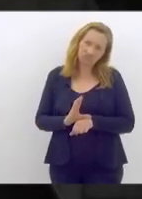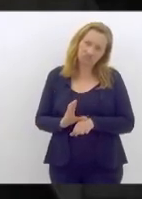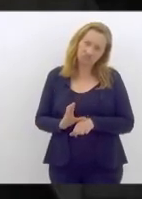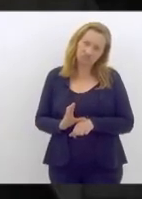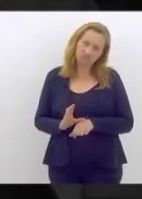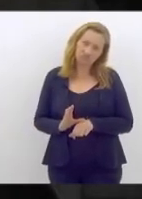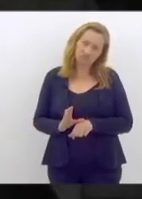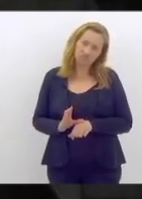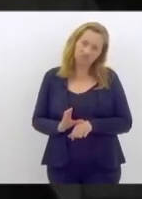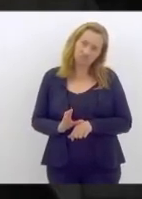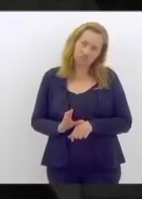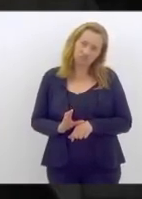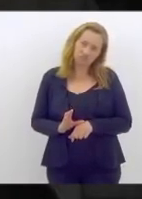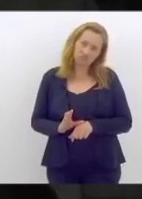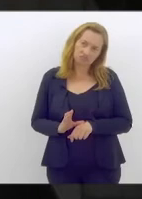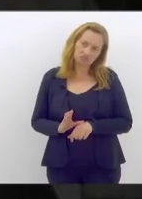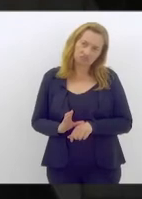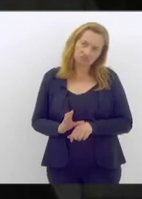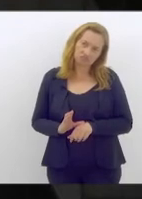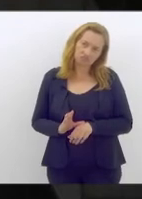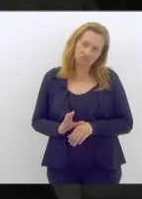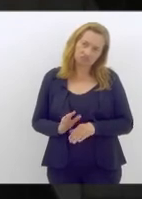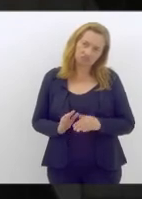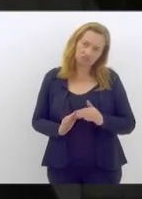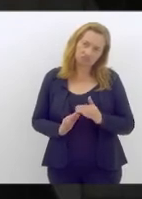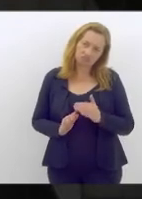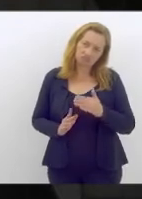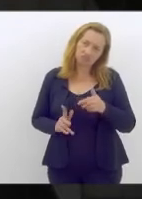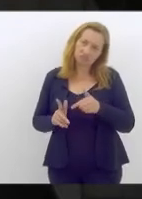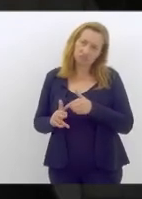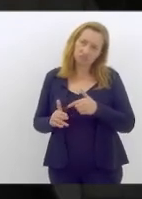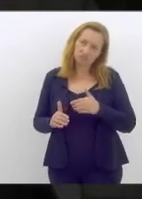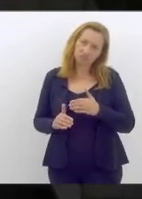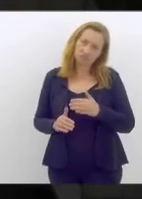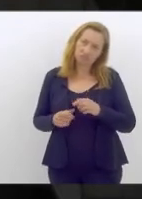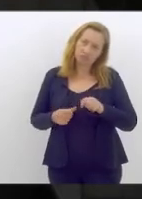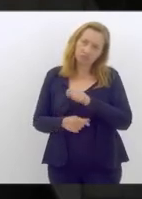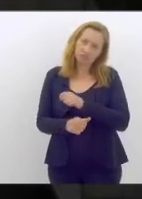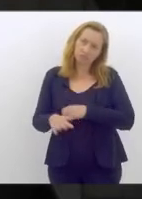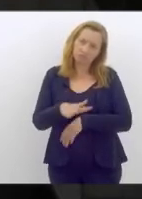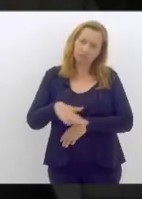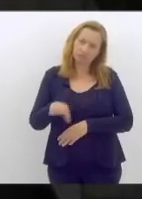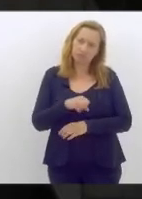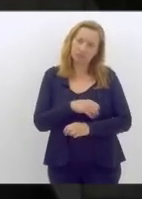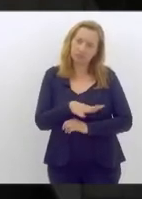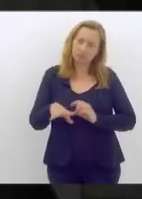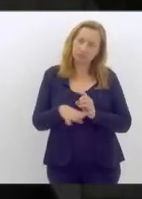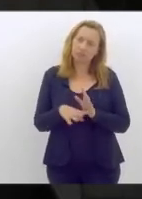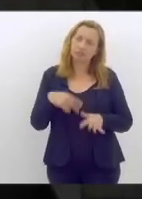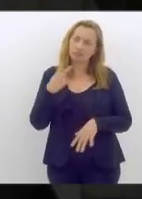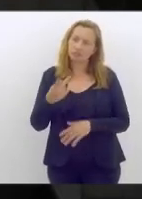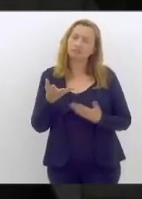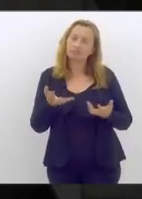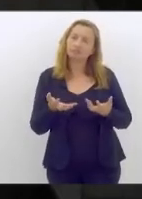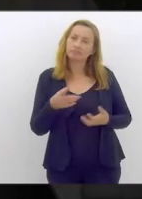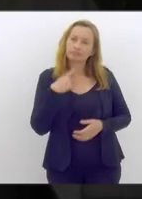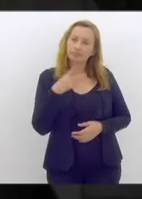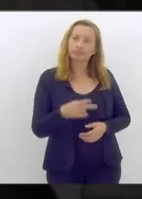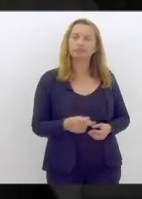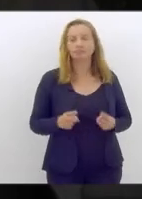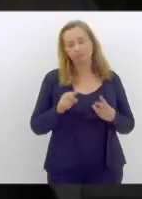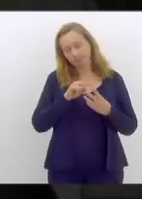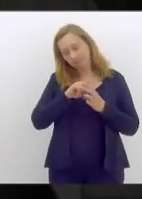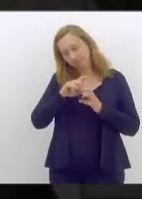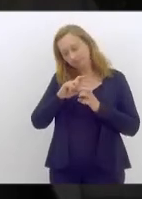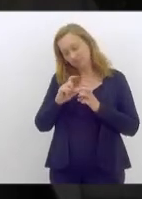dispositivo para se boicotar no desenvolvimento e no investimento público na área social isso dito eu quero falar de cinco